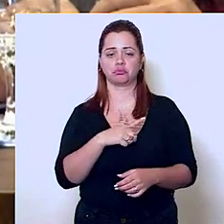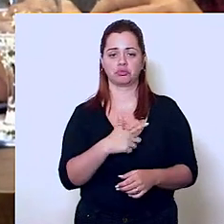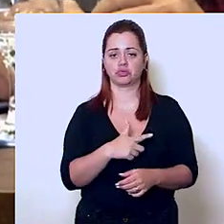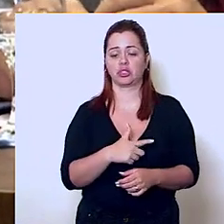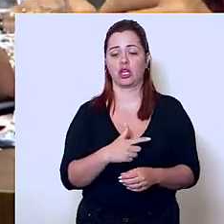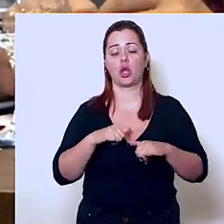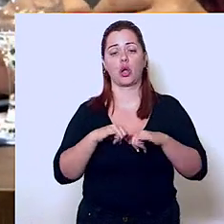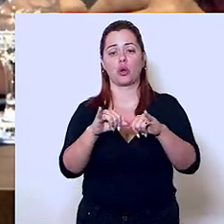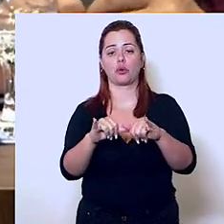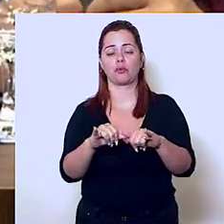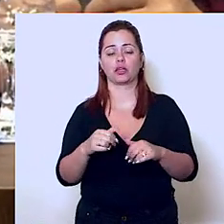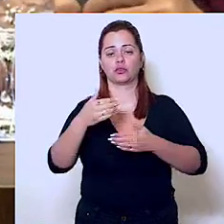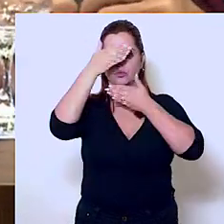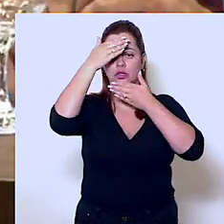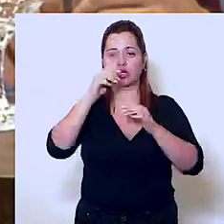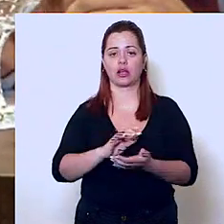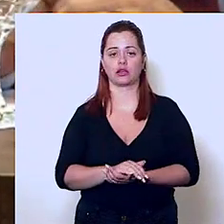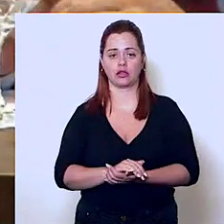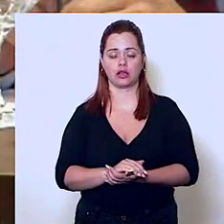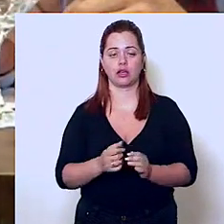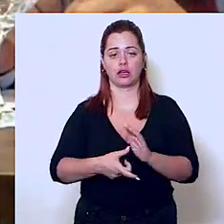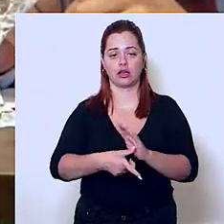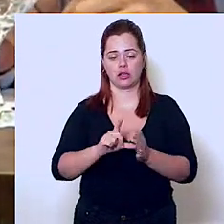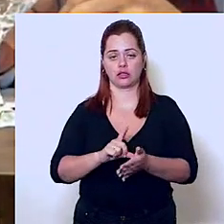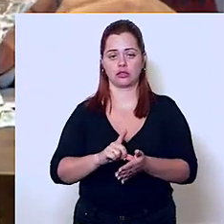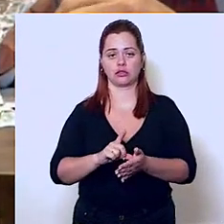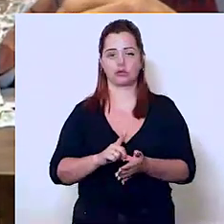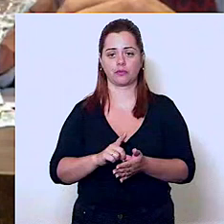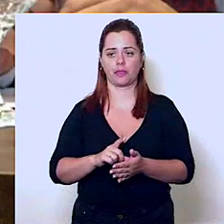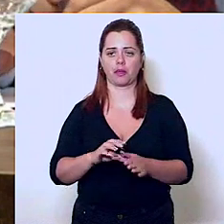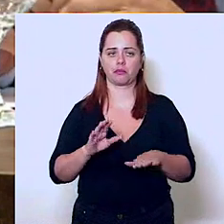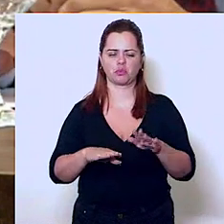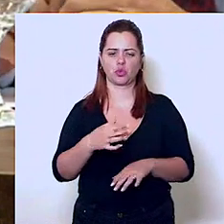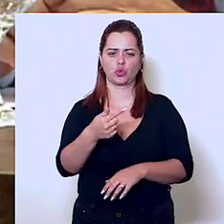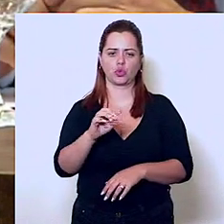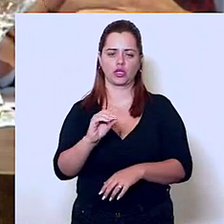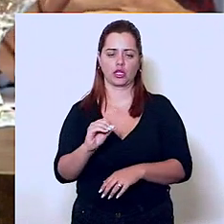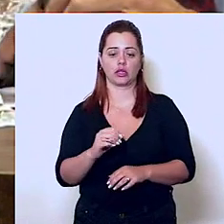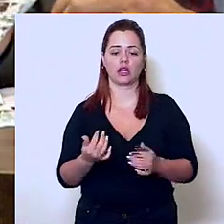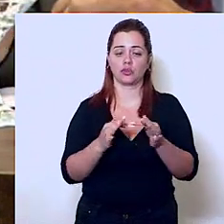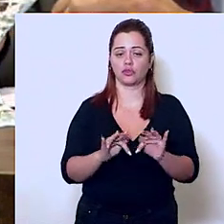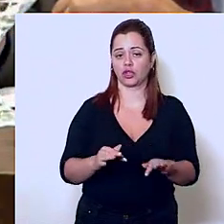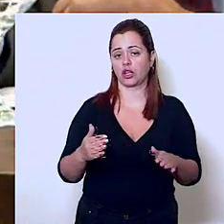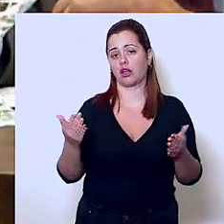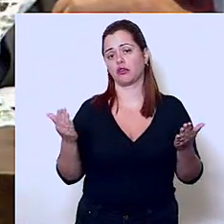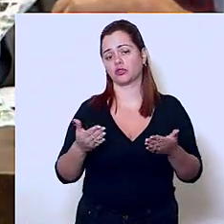Iraque na década de 70 e no final da década já 4